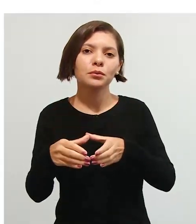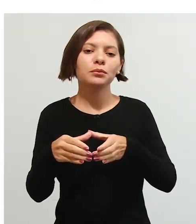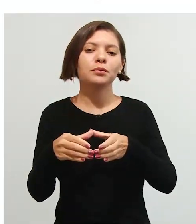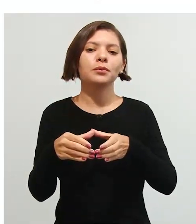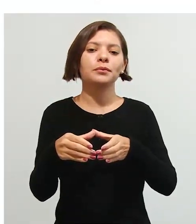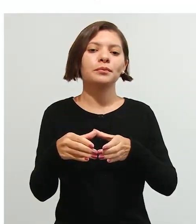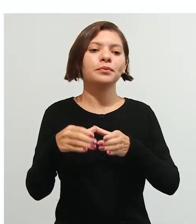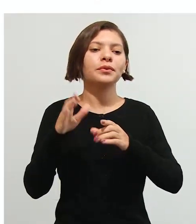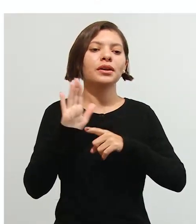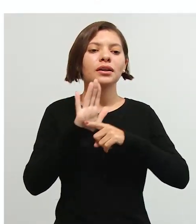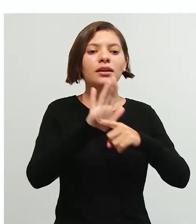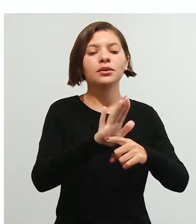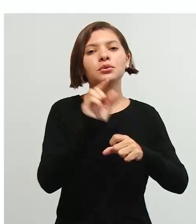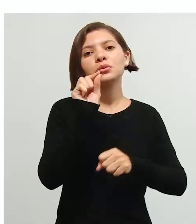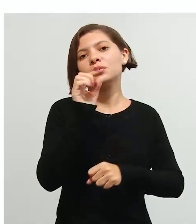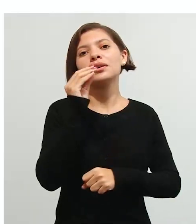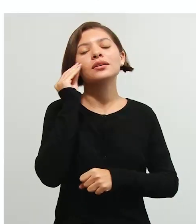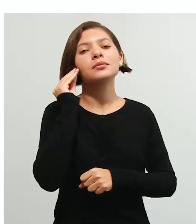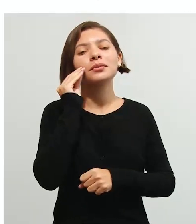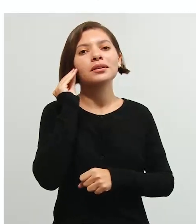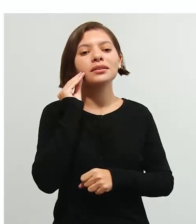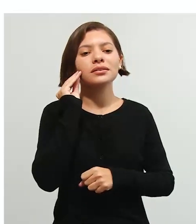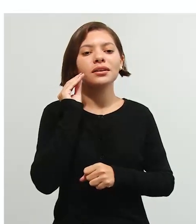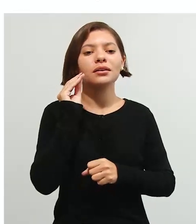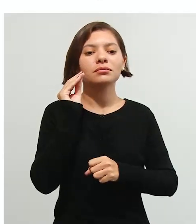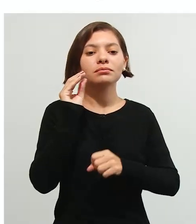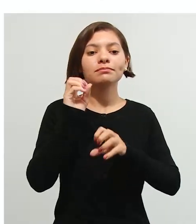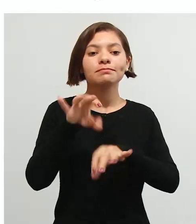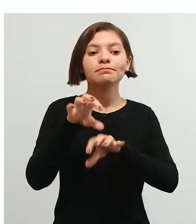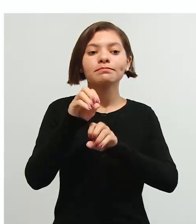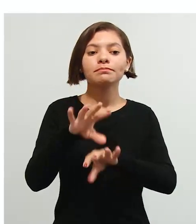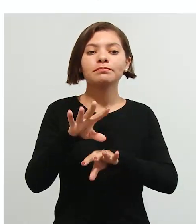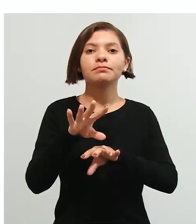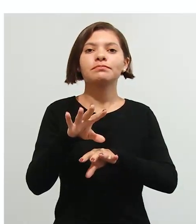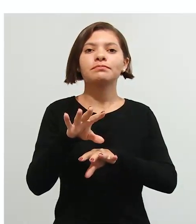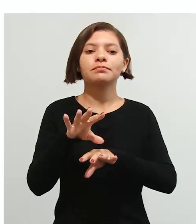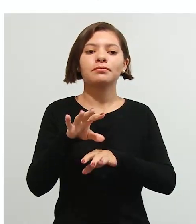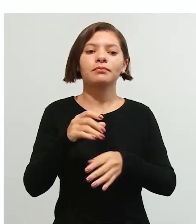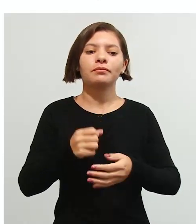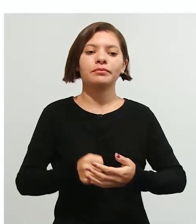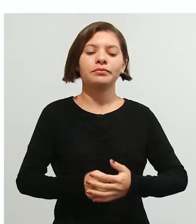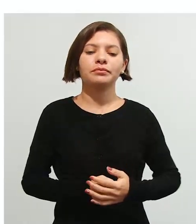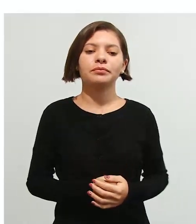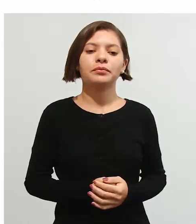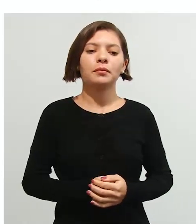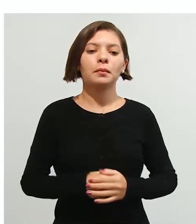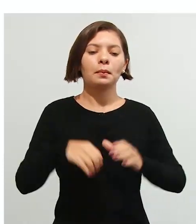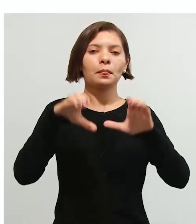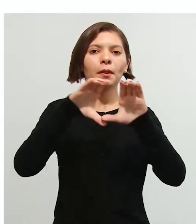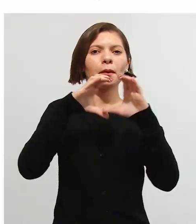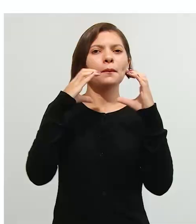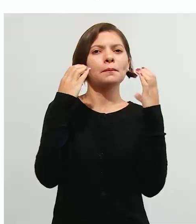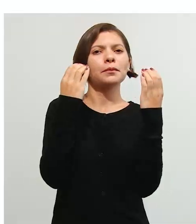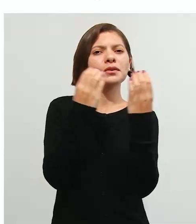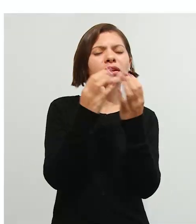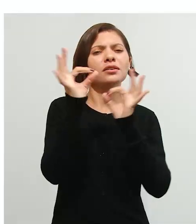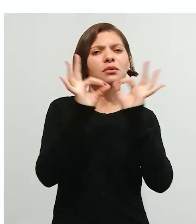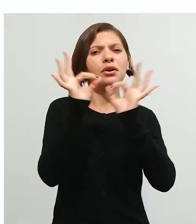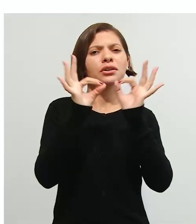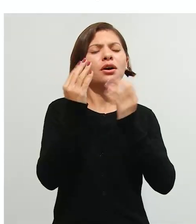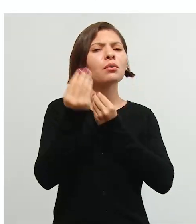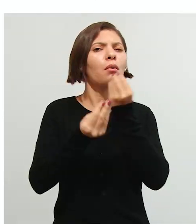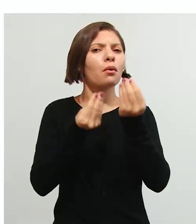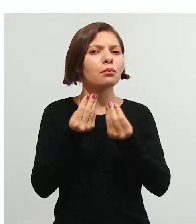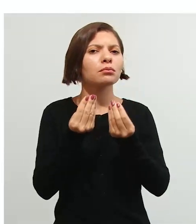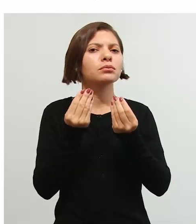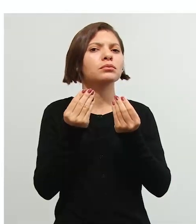coletivos que possibilitam as experiências educativas. Isso sim, como esta comunidade se organiza,